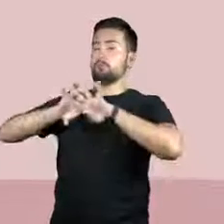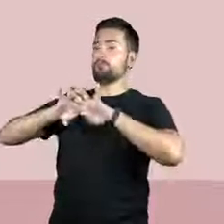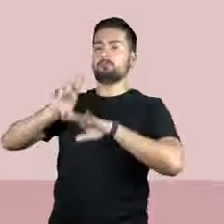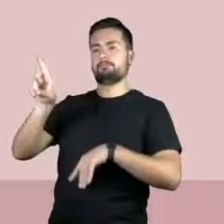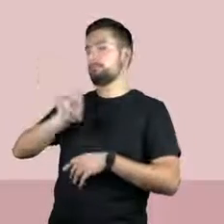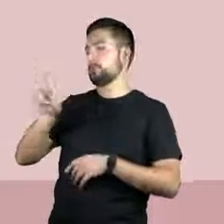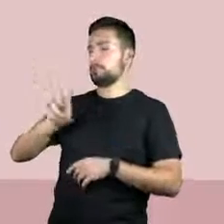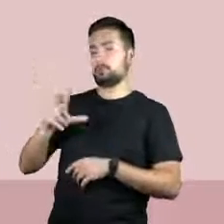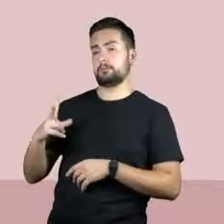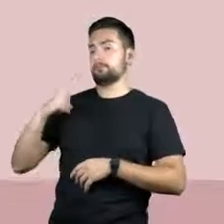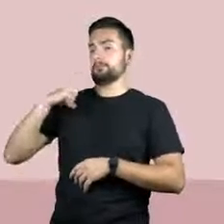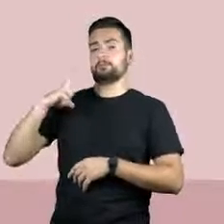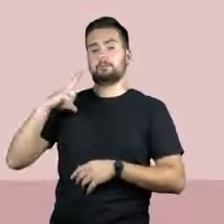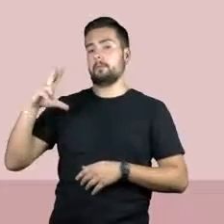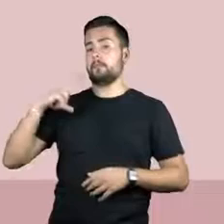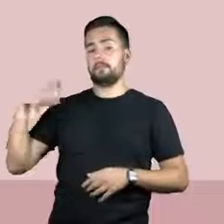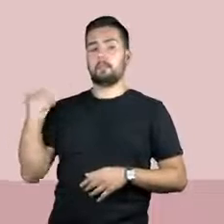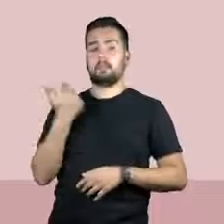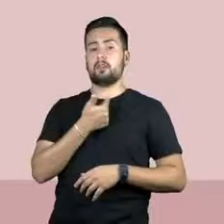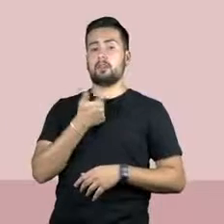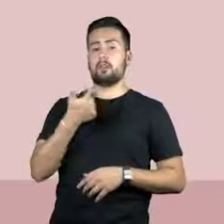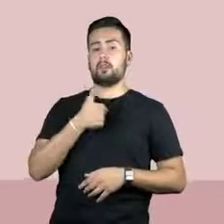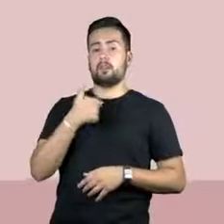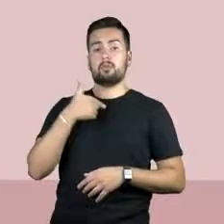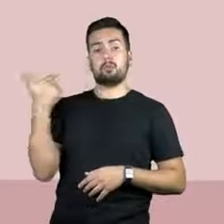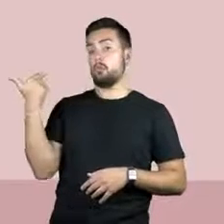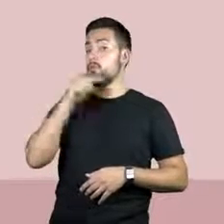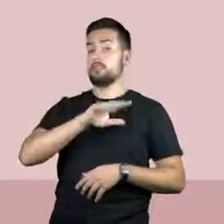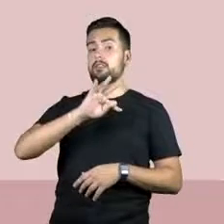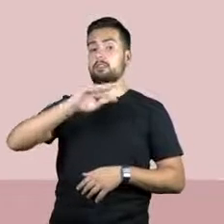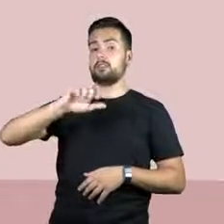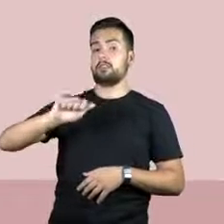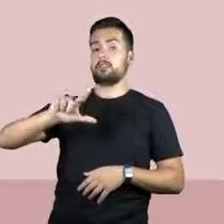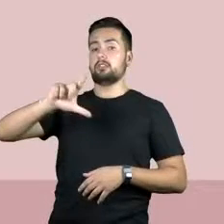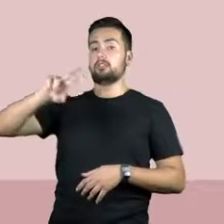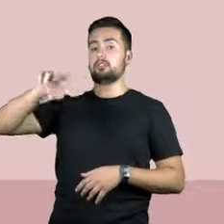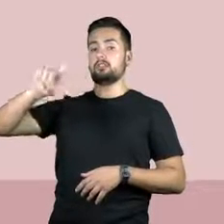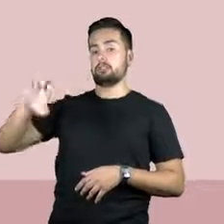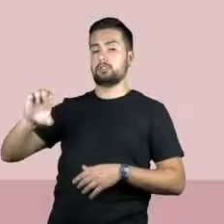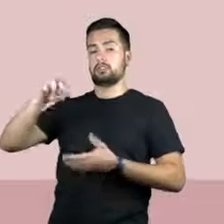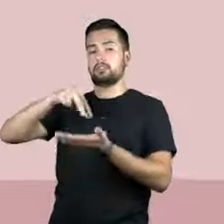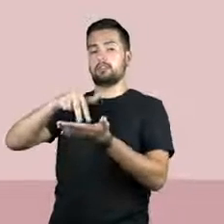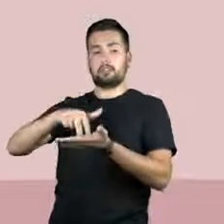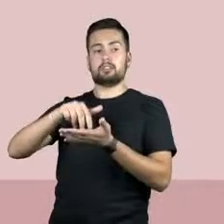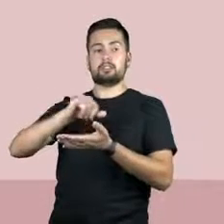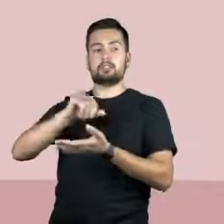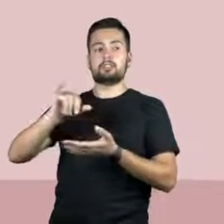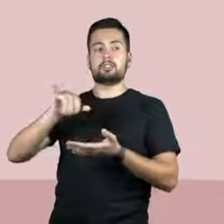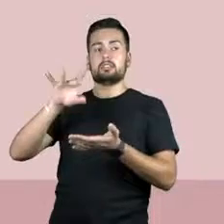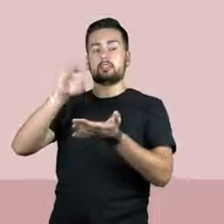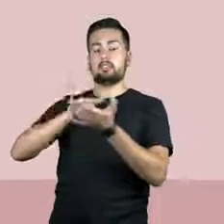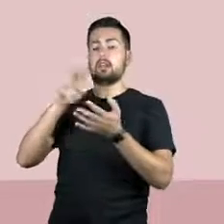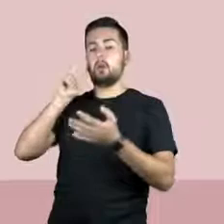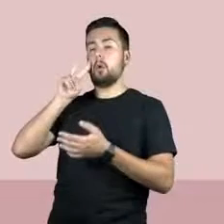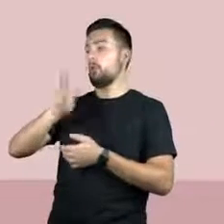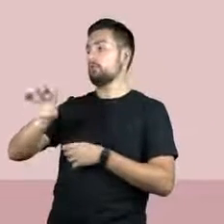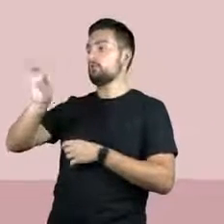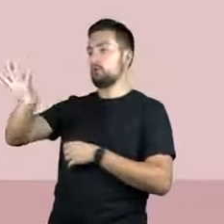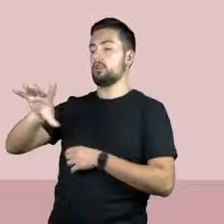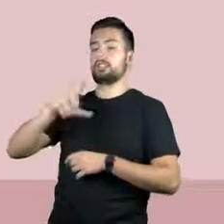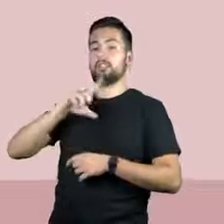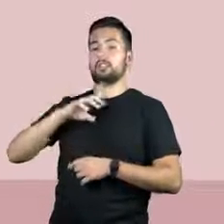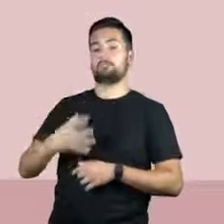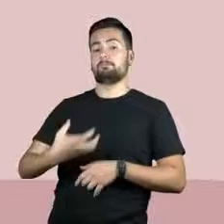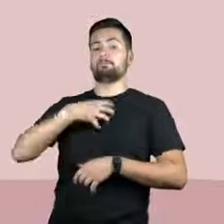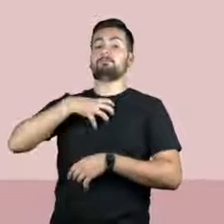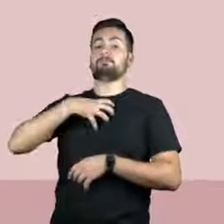não. Particularmente, eu não consigo dizer se um talude é estável de fato só olhando para ele, né? É claro que vão ter situações